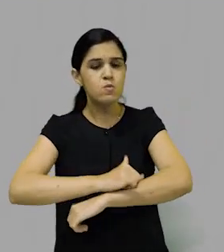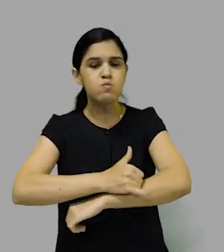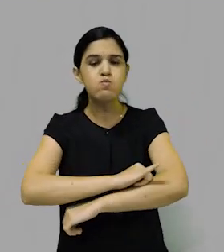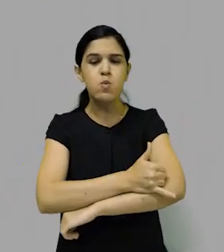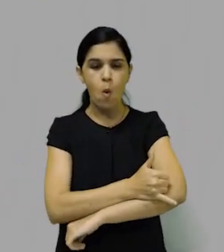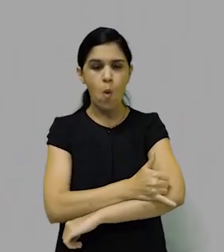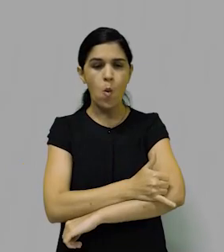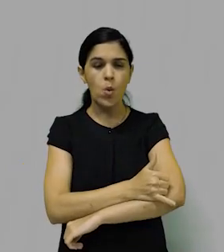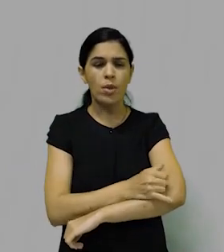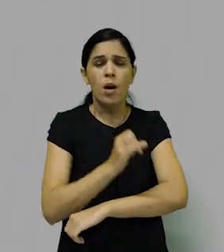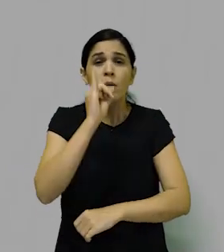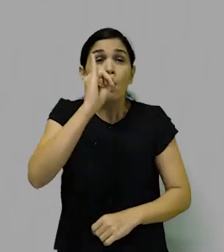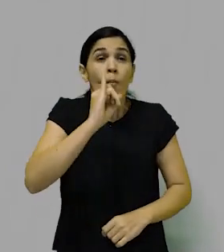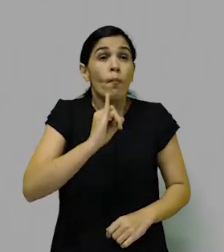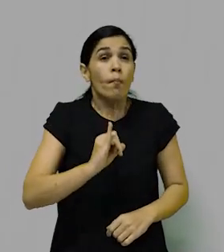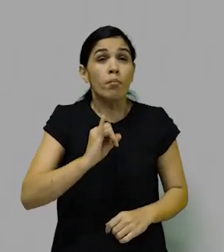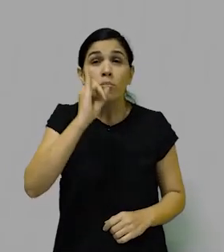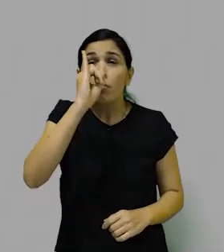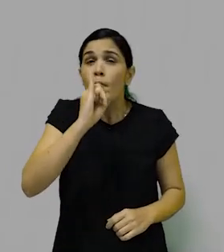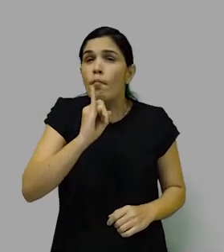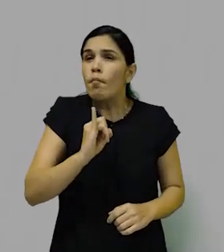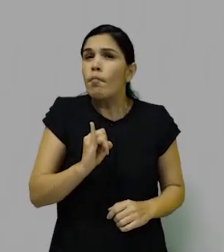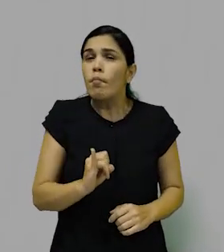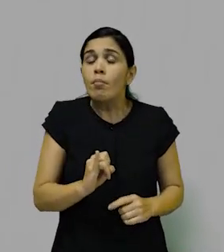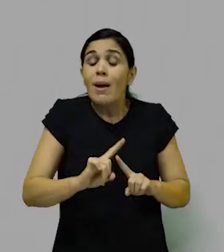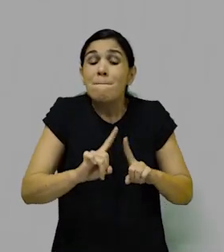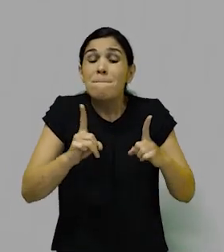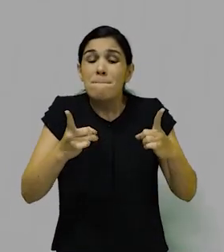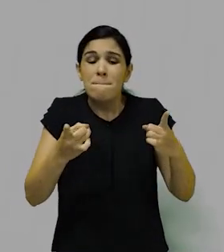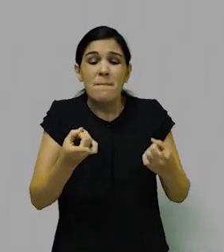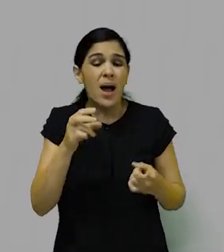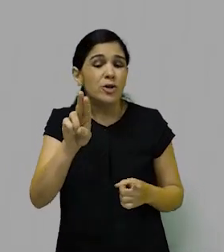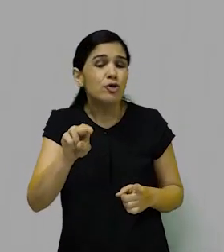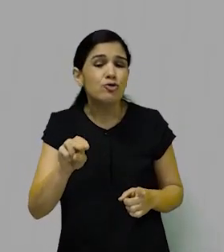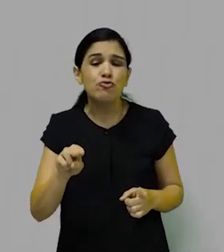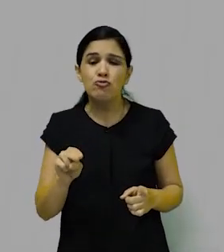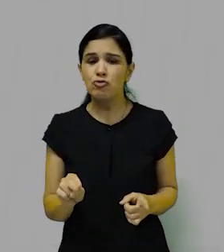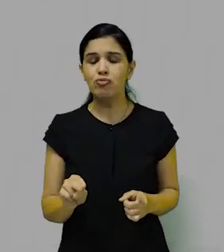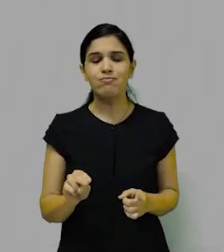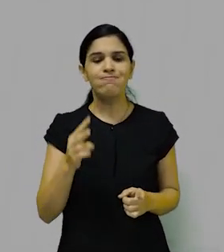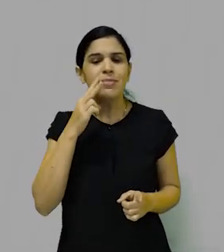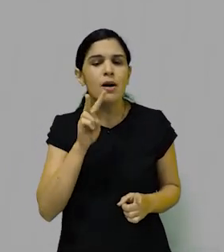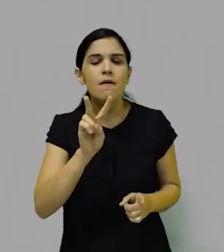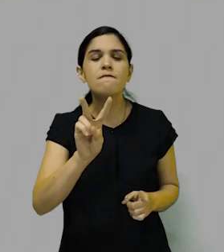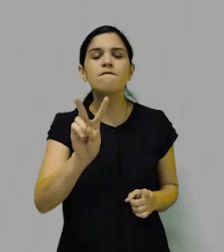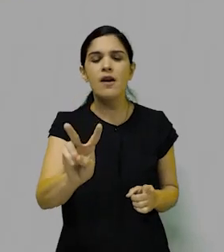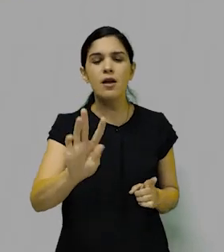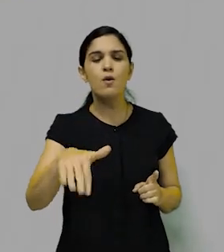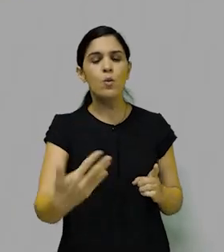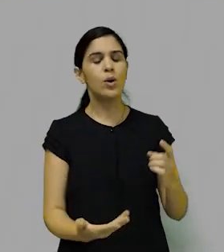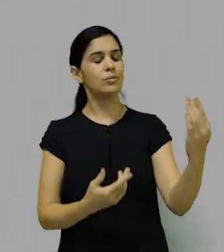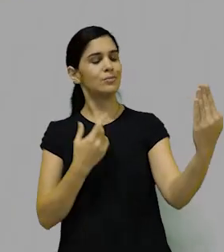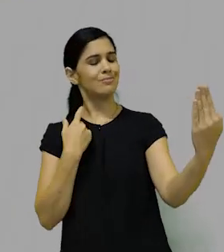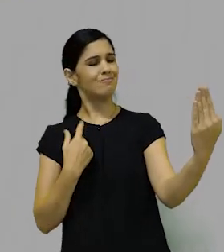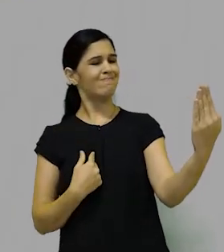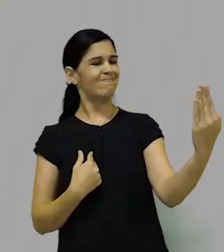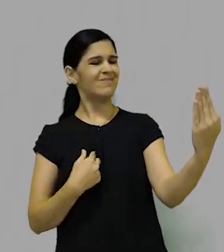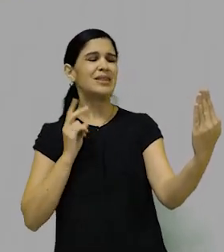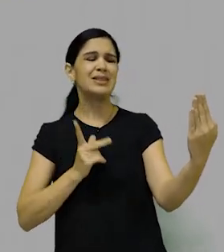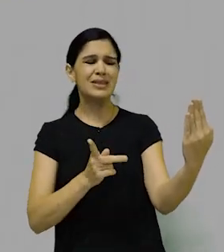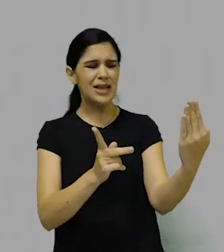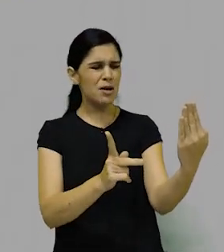vai fazer? Vai causar um desgaste dentário. Tá certo? Eu vou ter uma redução de eletrólitos, que são os sais. Quando eu começo